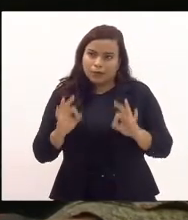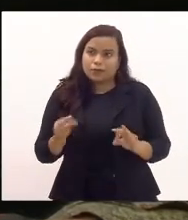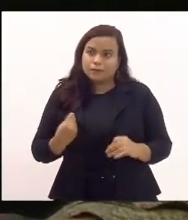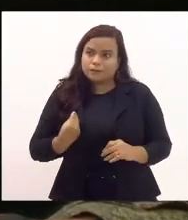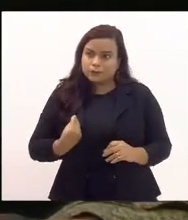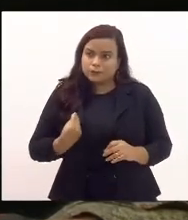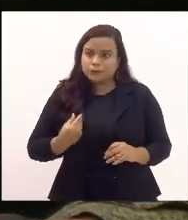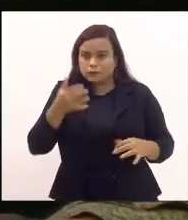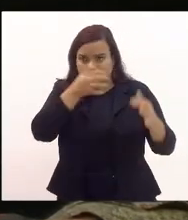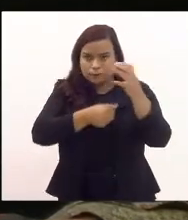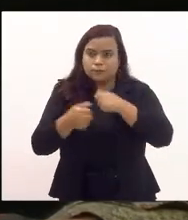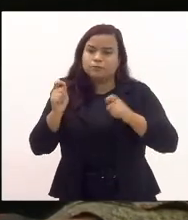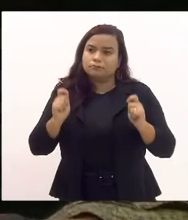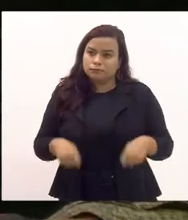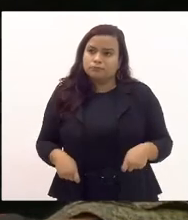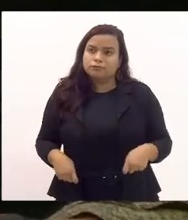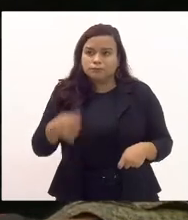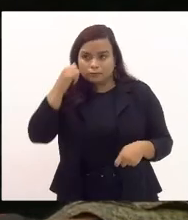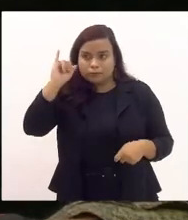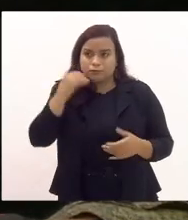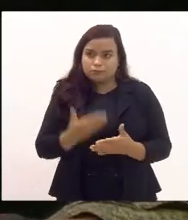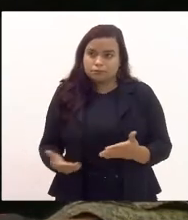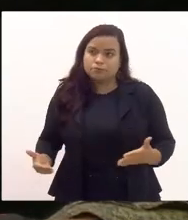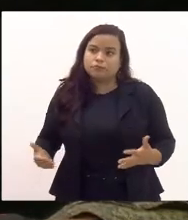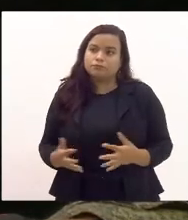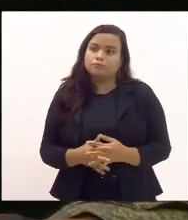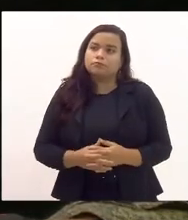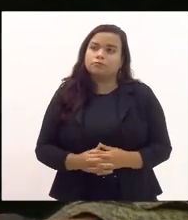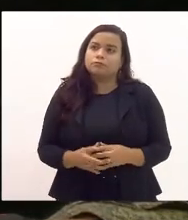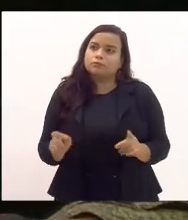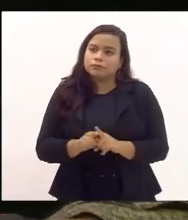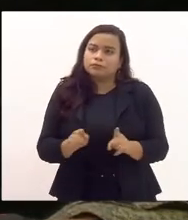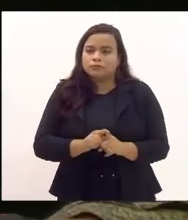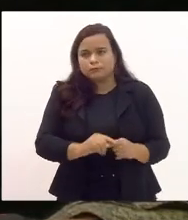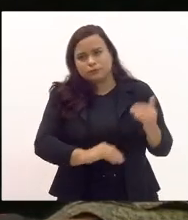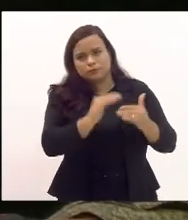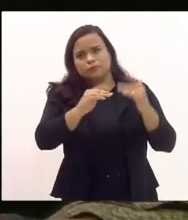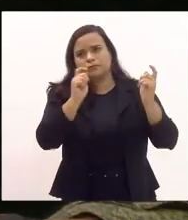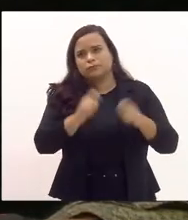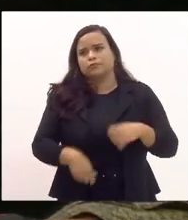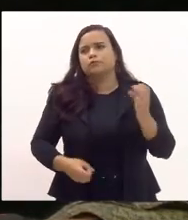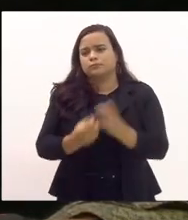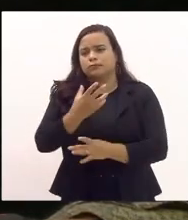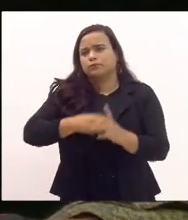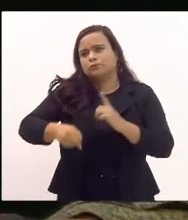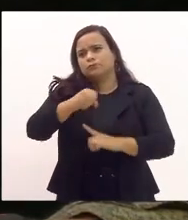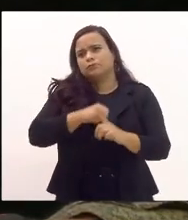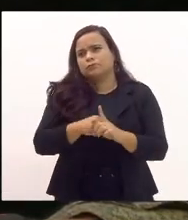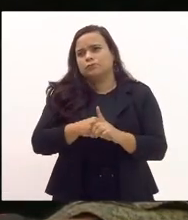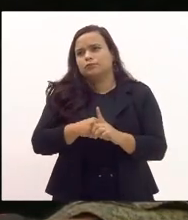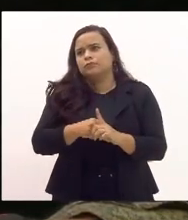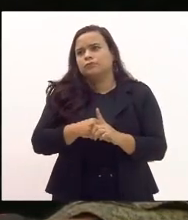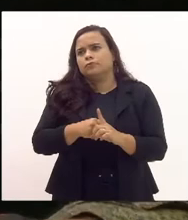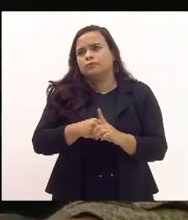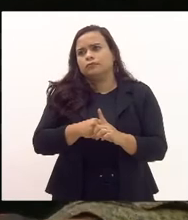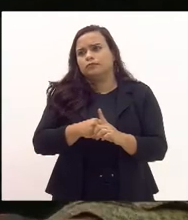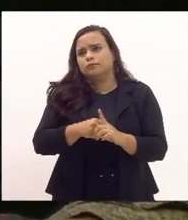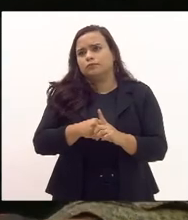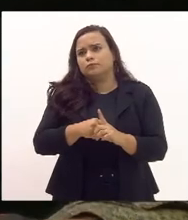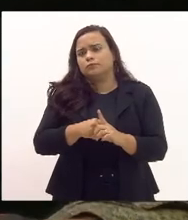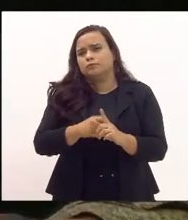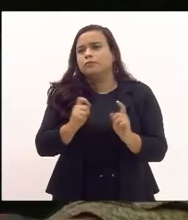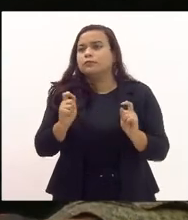vidas que a gente não perca tantas vidas e que a gente avance na construção de uma sociedade em que a gente